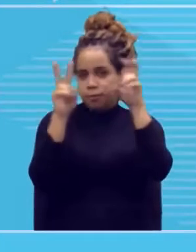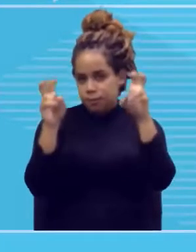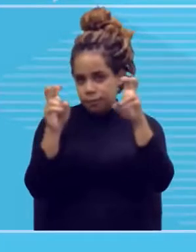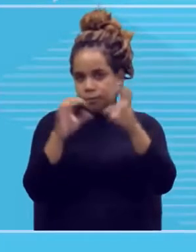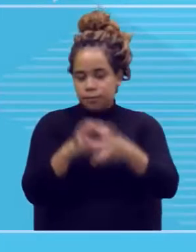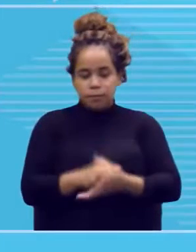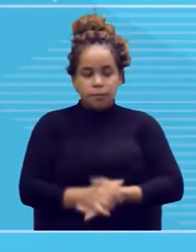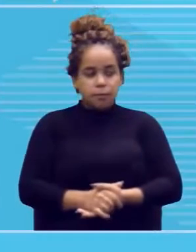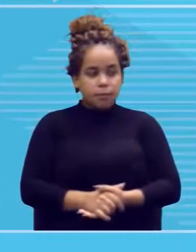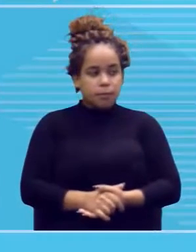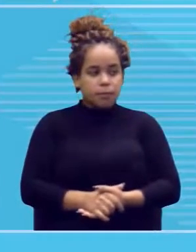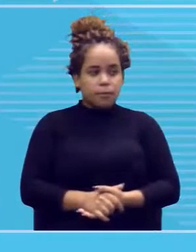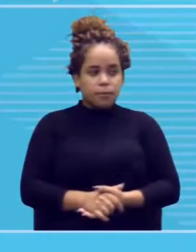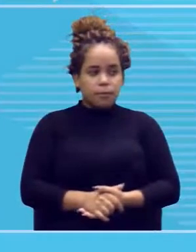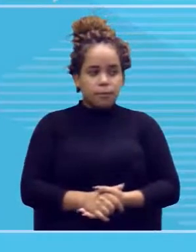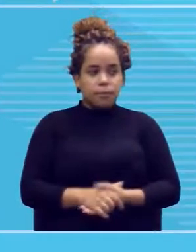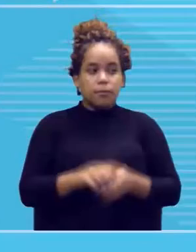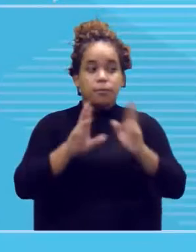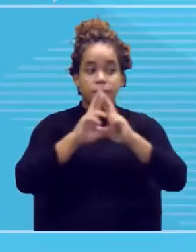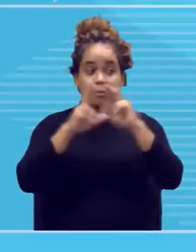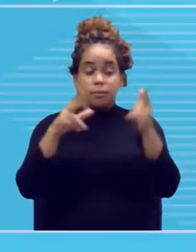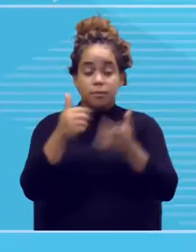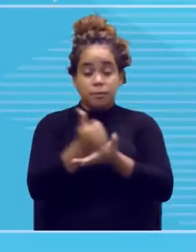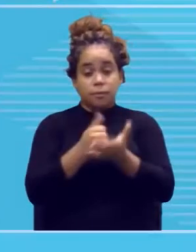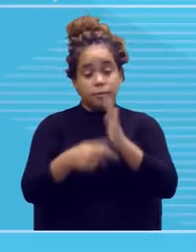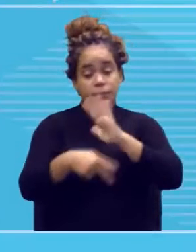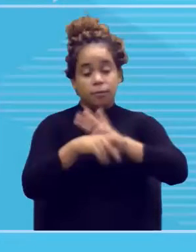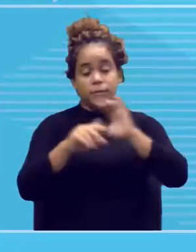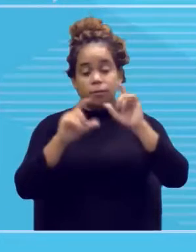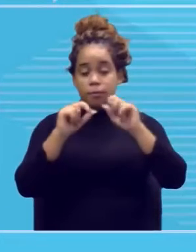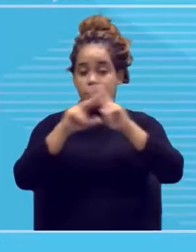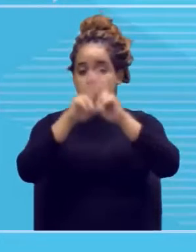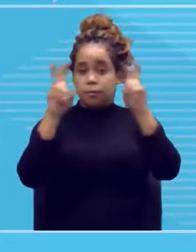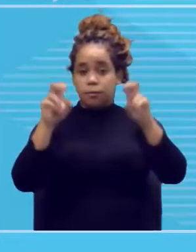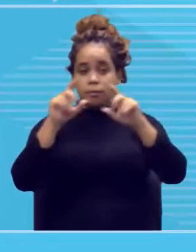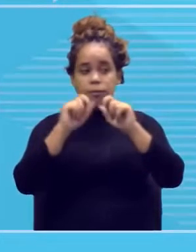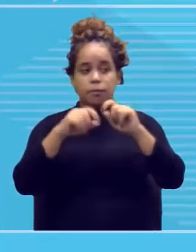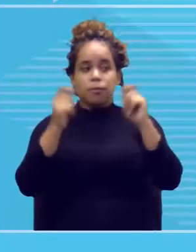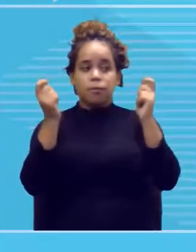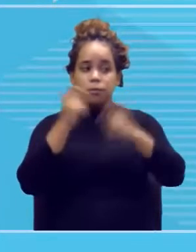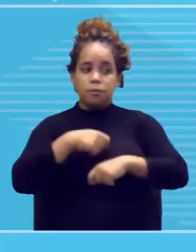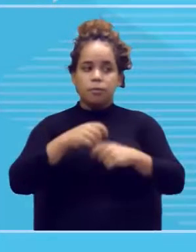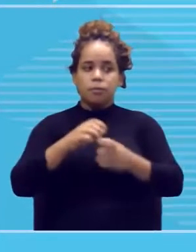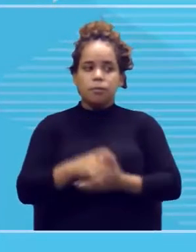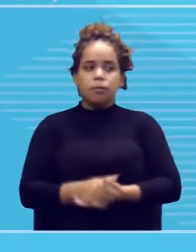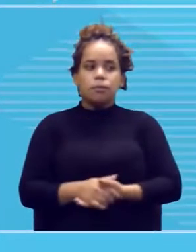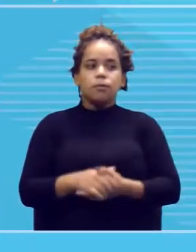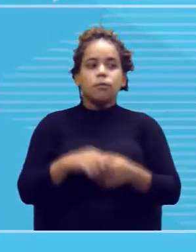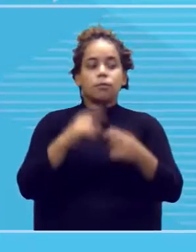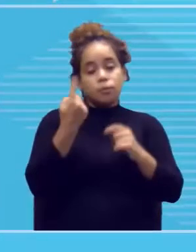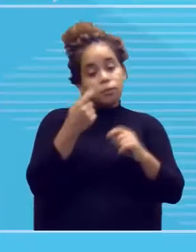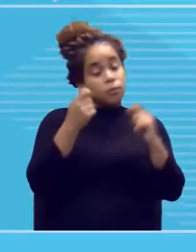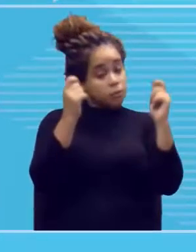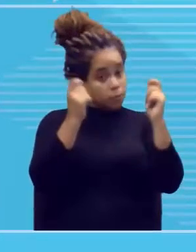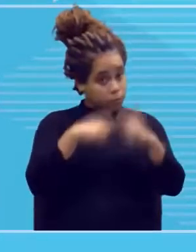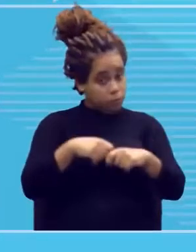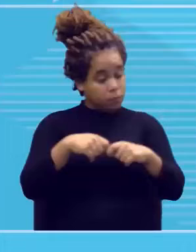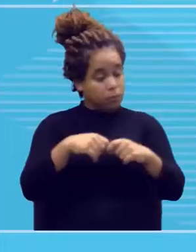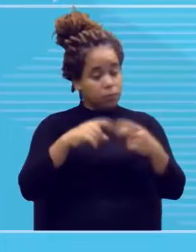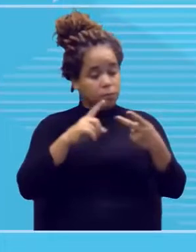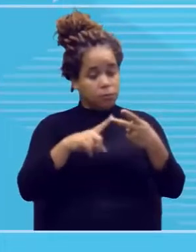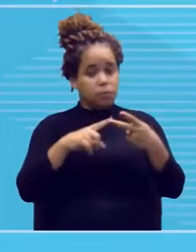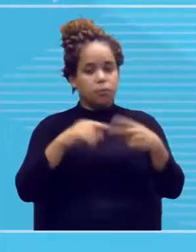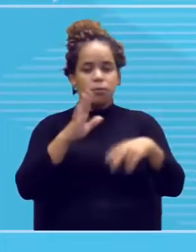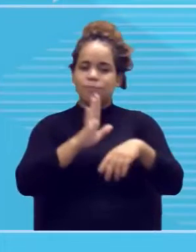vai pegar uma aula só sobre isso mas a diferença básica entre meia e Maite é a diferença de possibilidade uma possibilidade Ela é